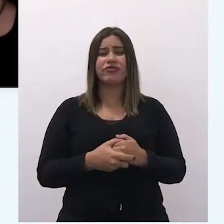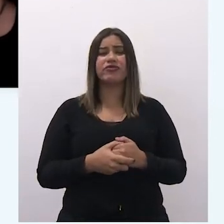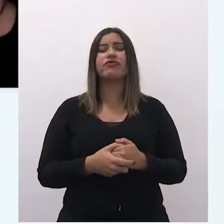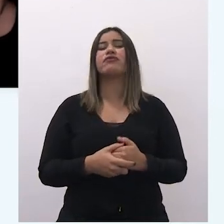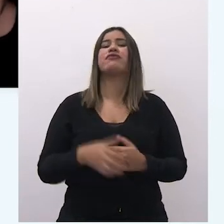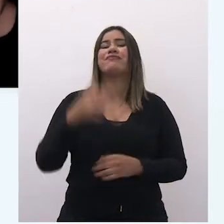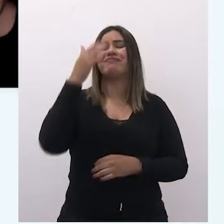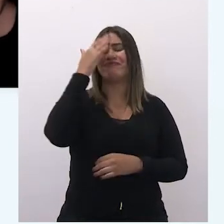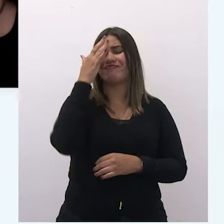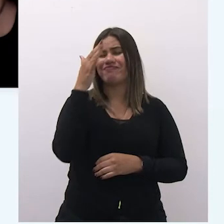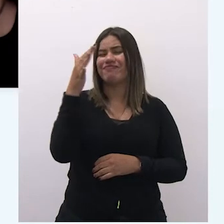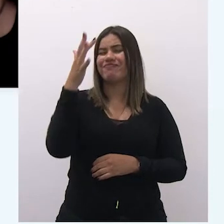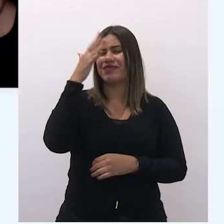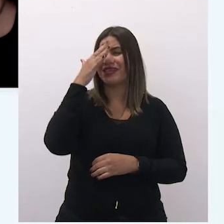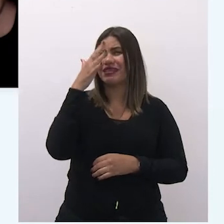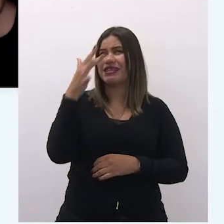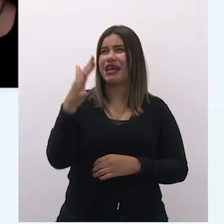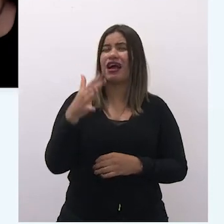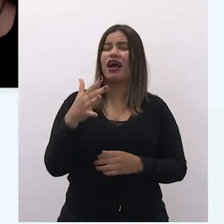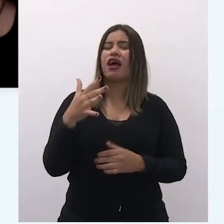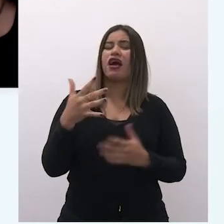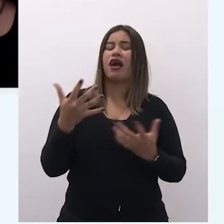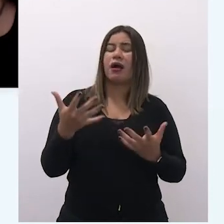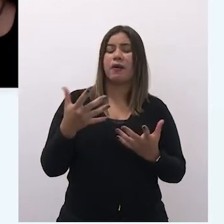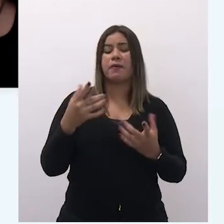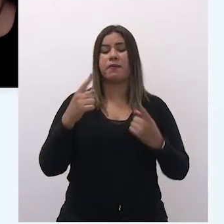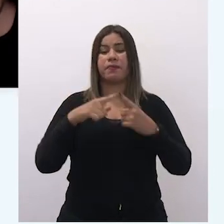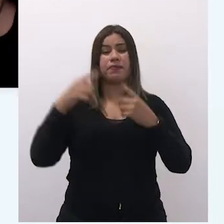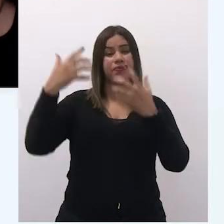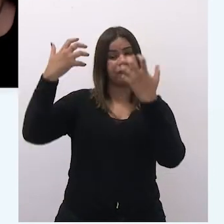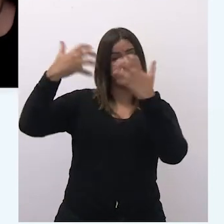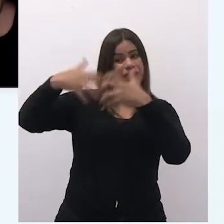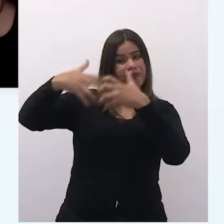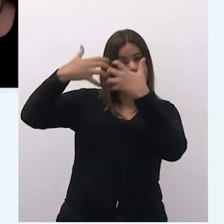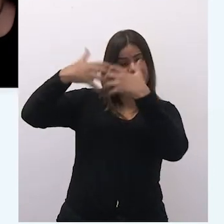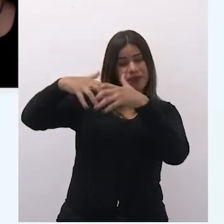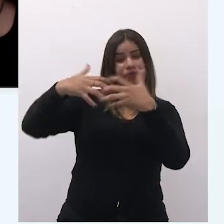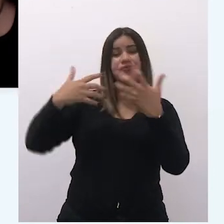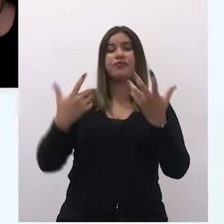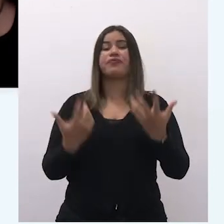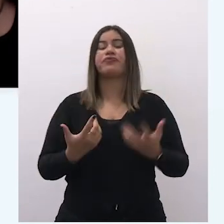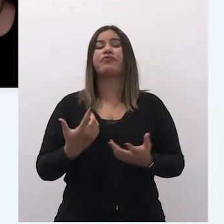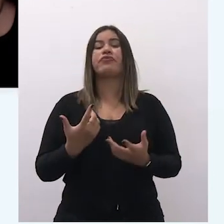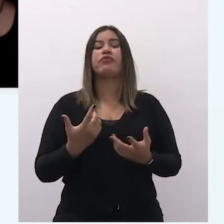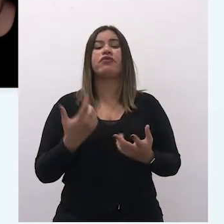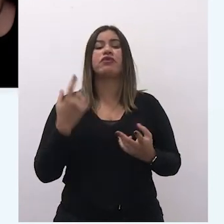pensar na dimensão cognitiva, na dimensão